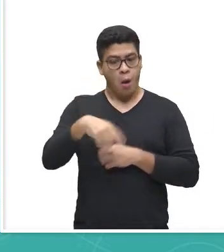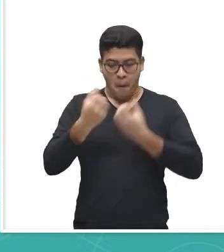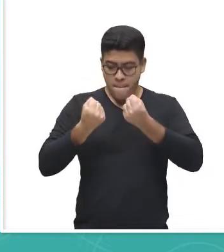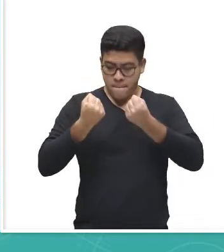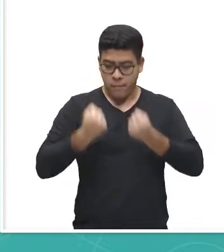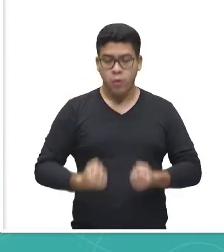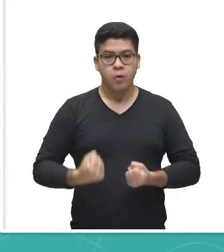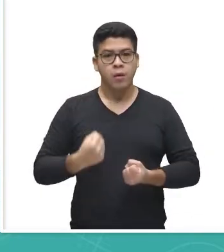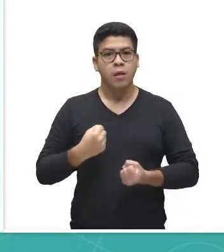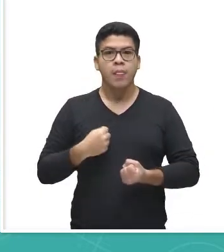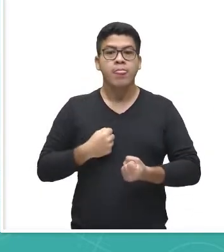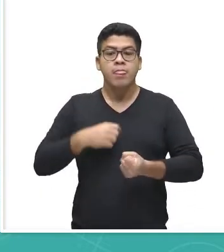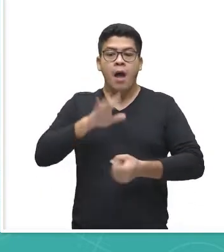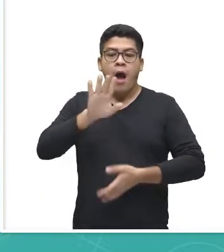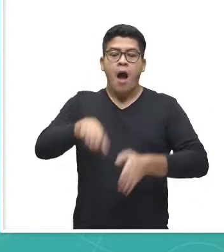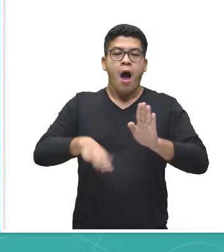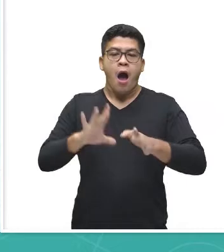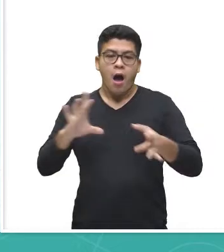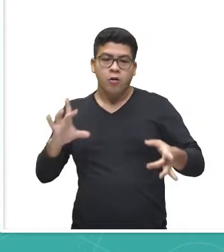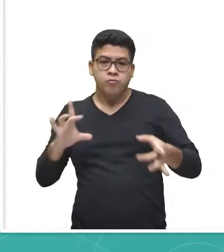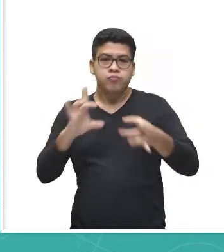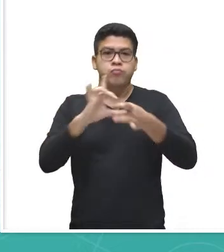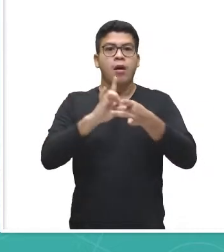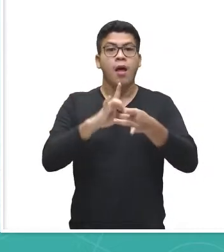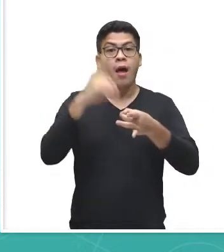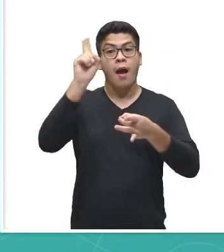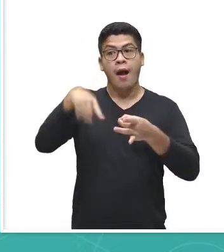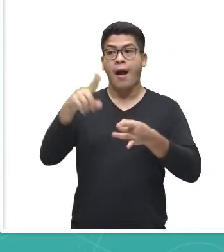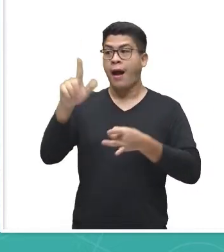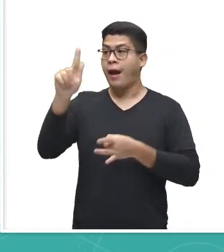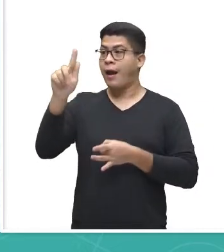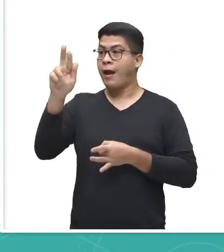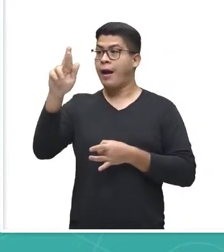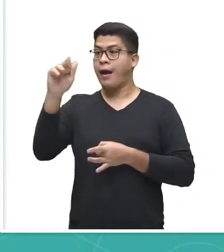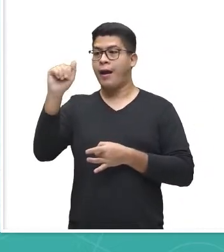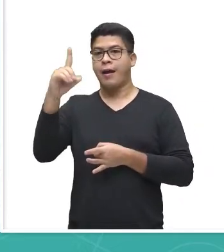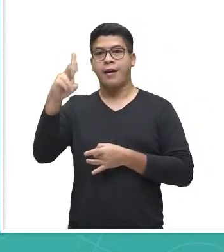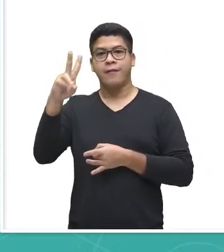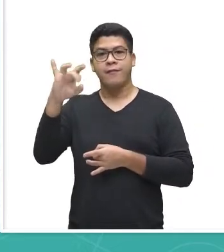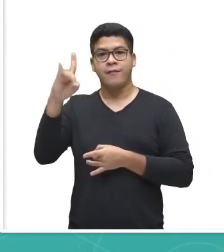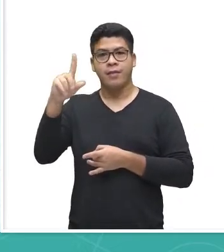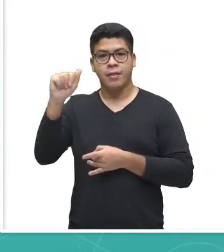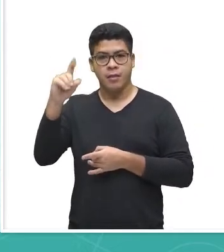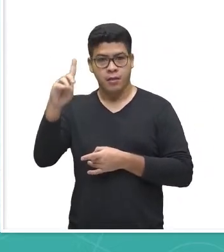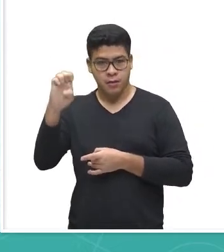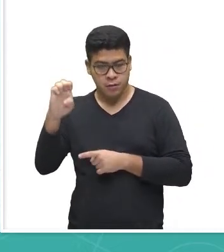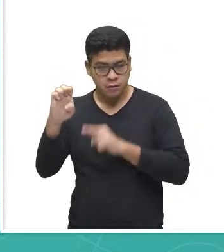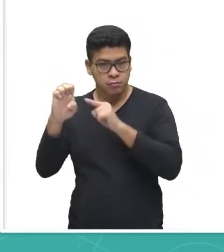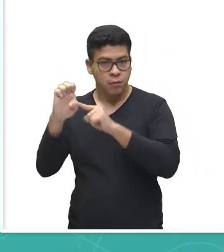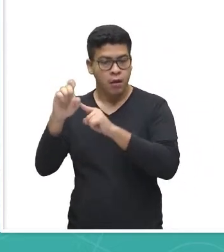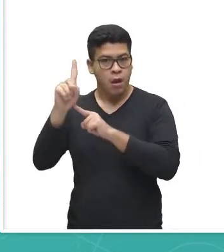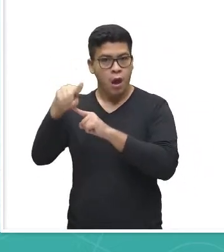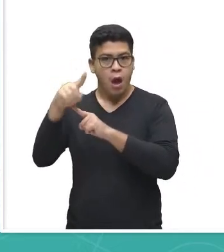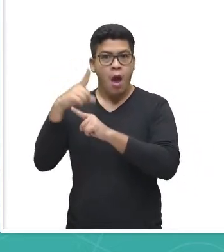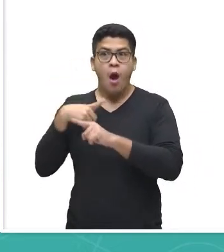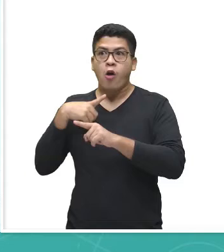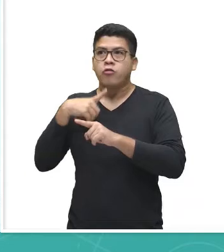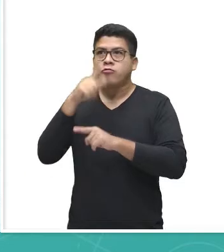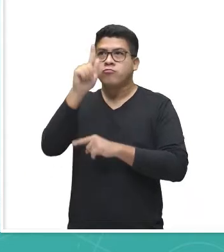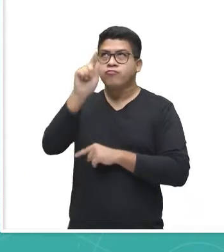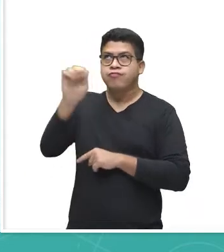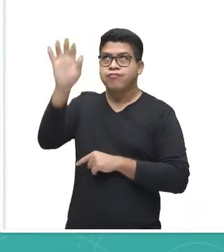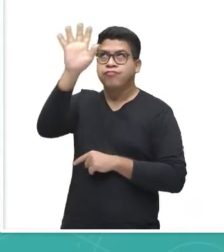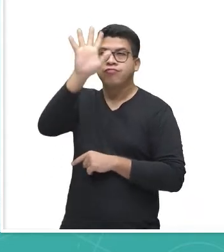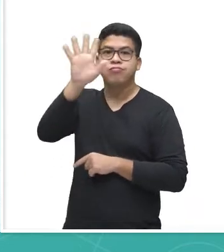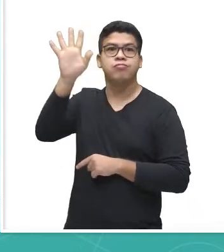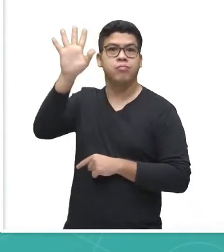força gravitacional entre o corpo e a Terra, certo? Antes a gente citou ali o peso como exemplo, mas é porque a gente